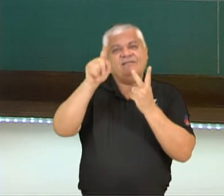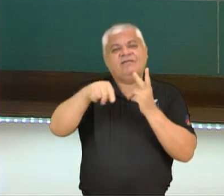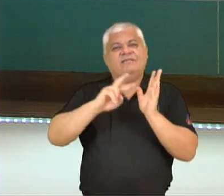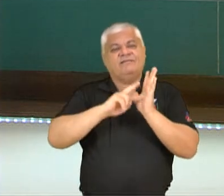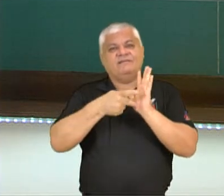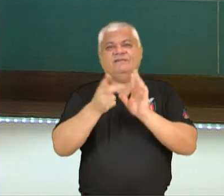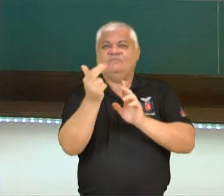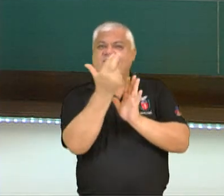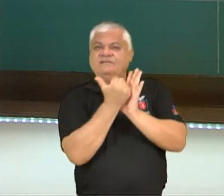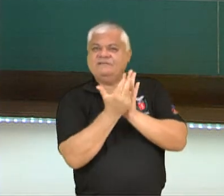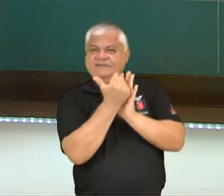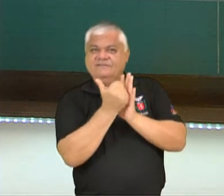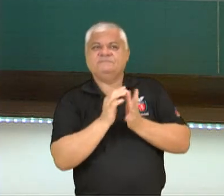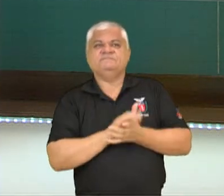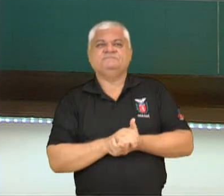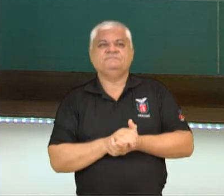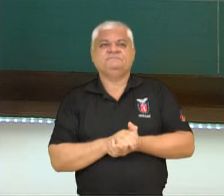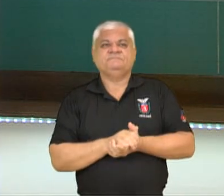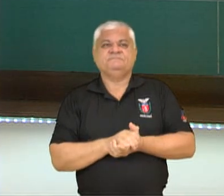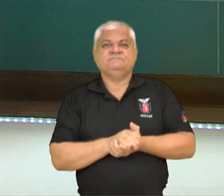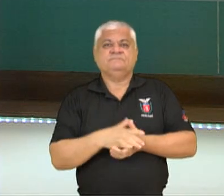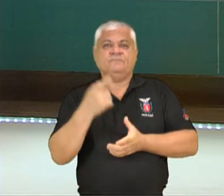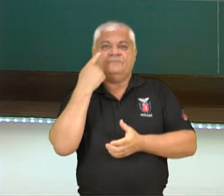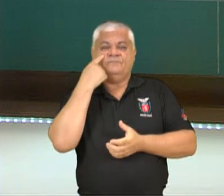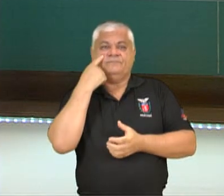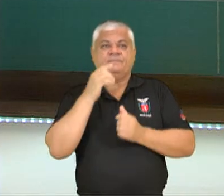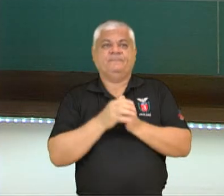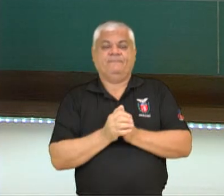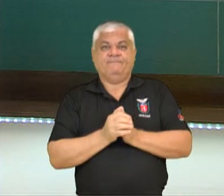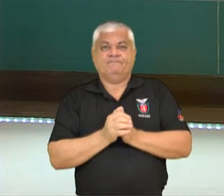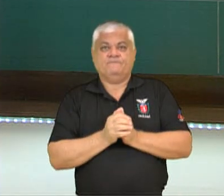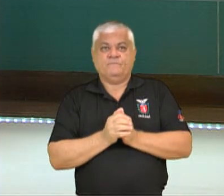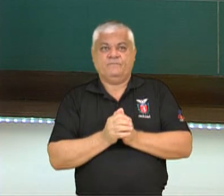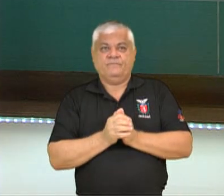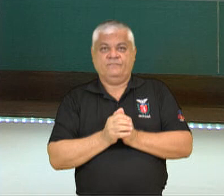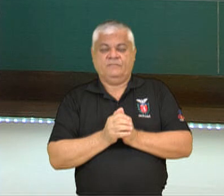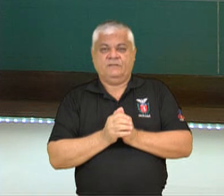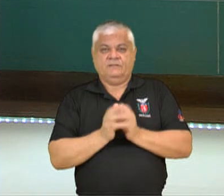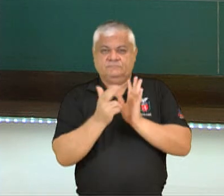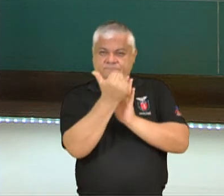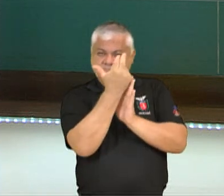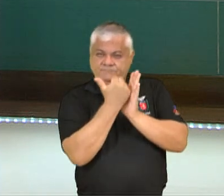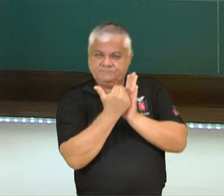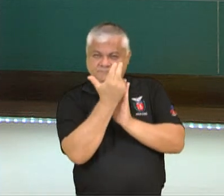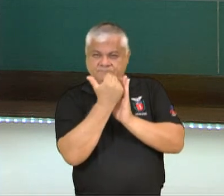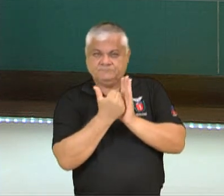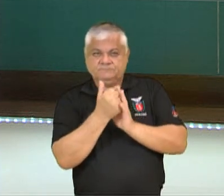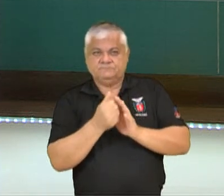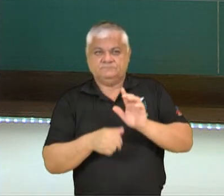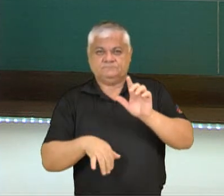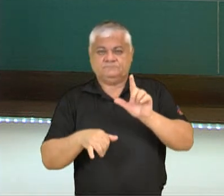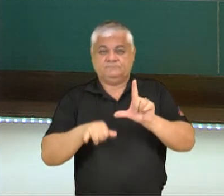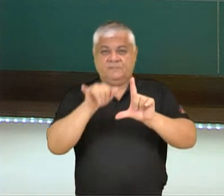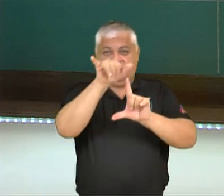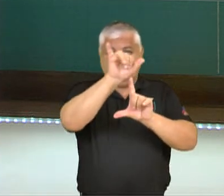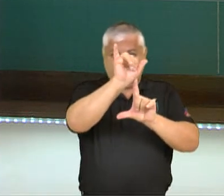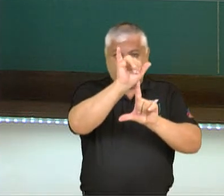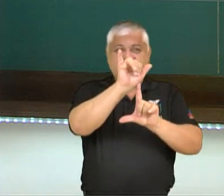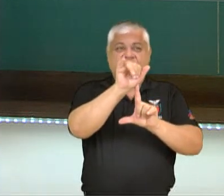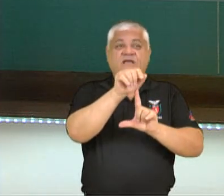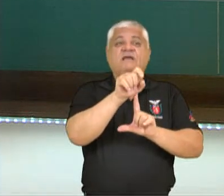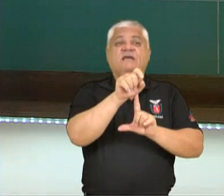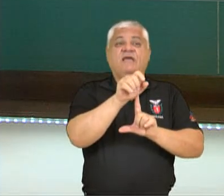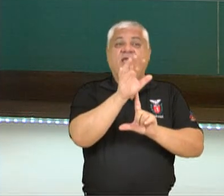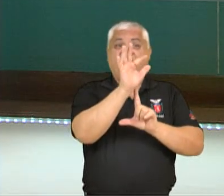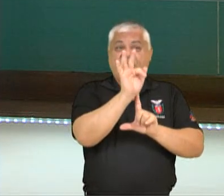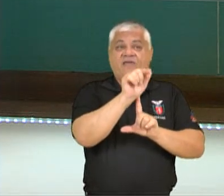representação gráfica. Tá bom? Então aqui, a representação gráfica de uma função quadrática, y igual a f de x igual a ax